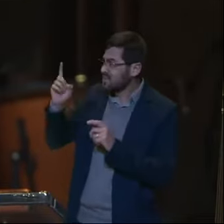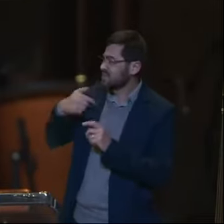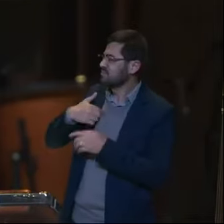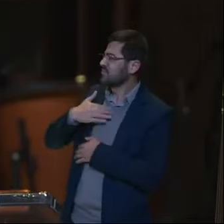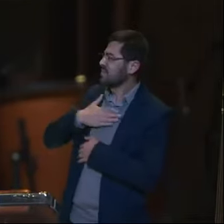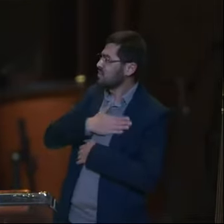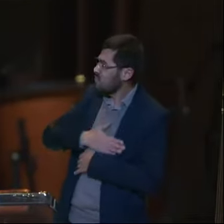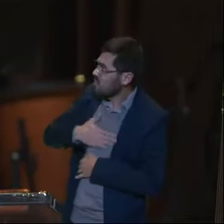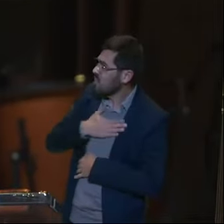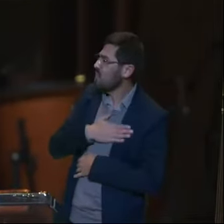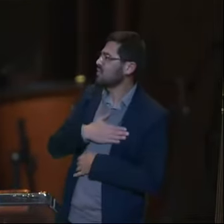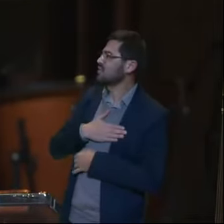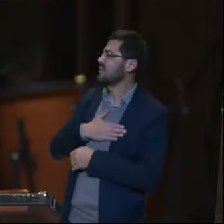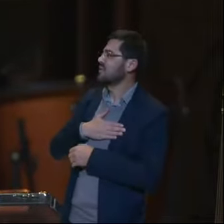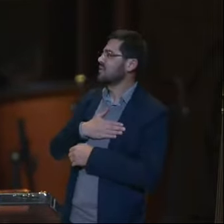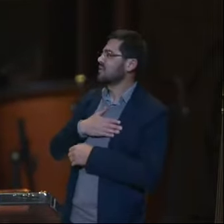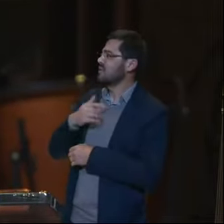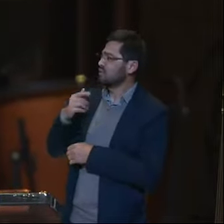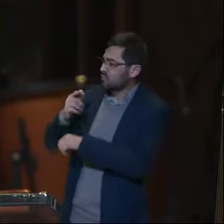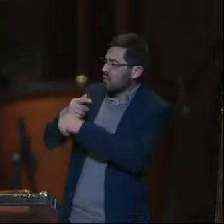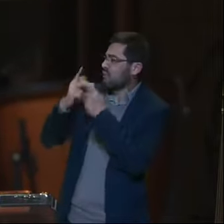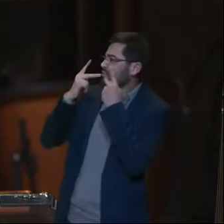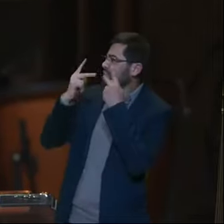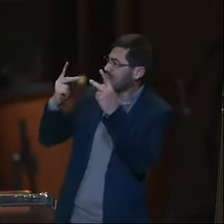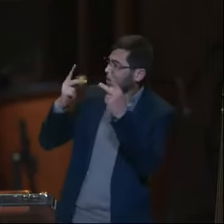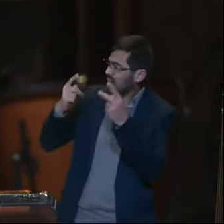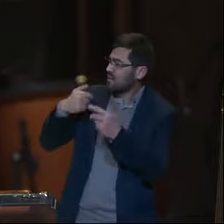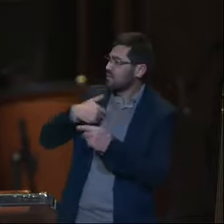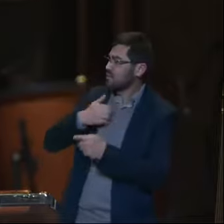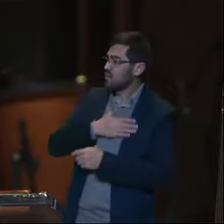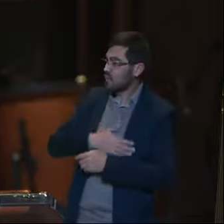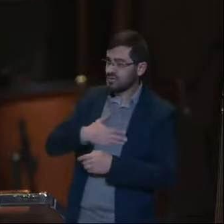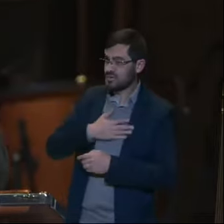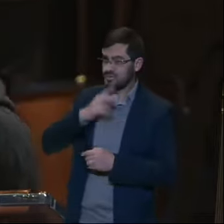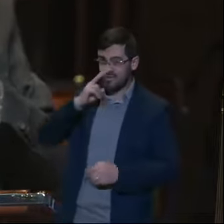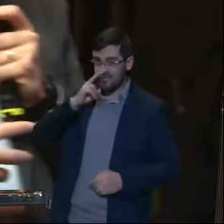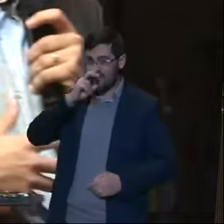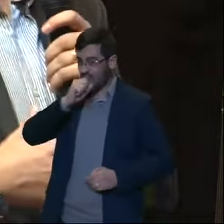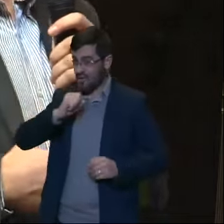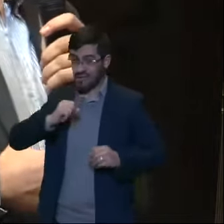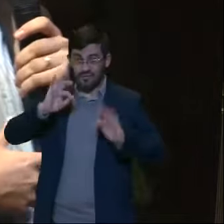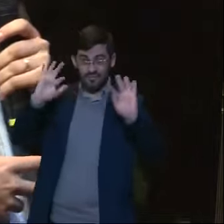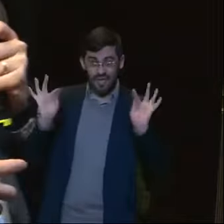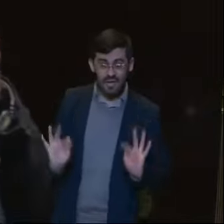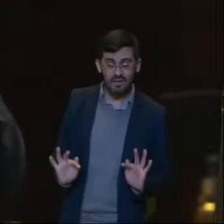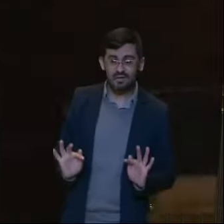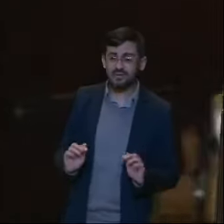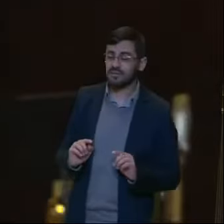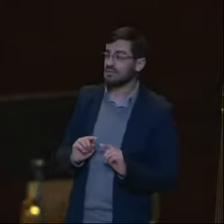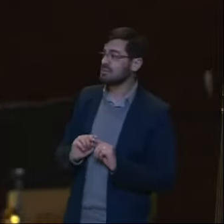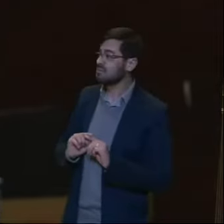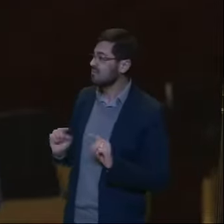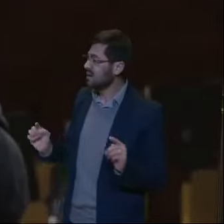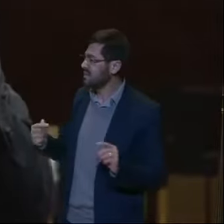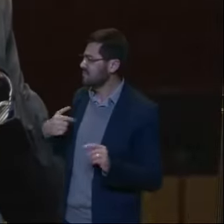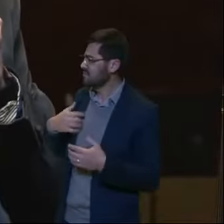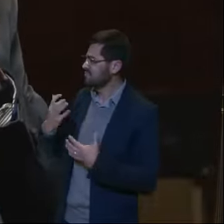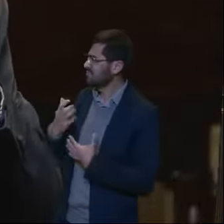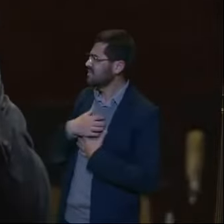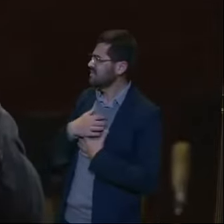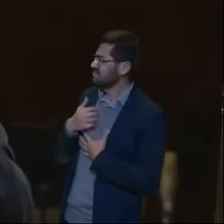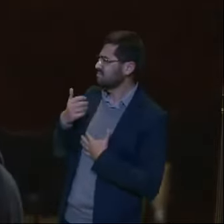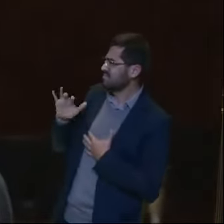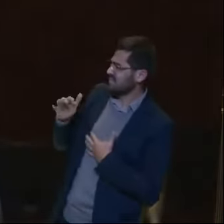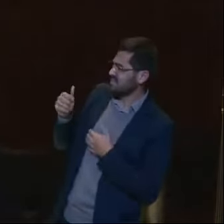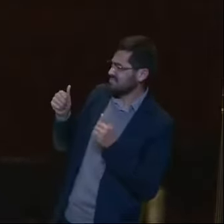tanto quando eu vou conduzir o seu povo na palavra. Eu gosto de estar empolgado, animado, vibrando. E eu sinceramente não estou me sentindo assim